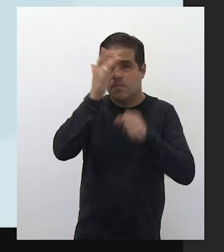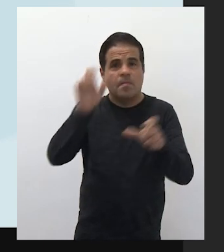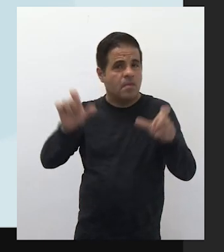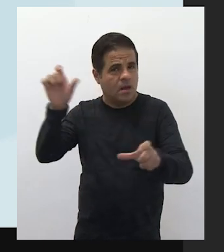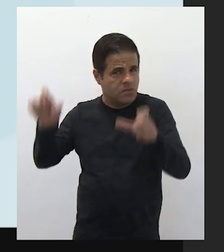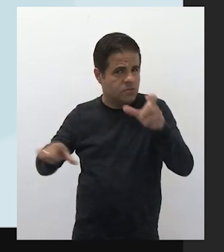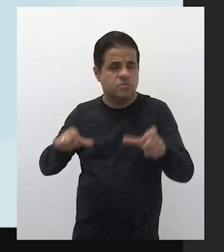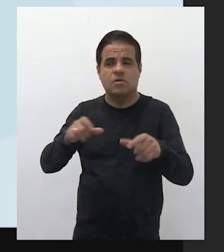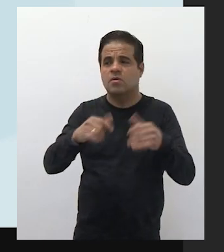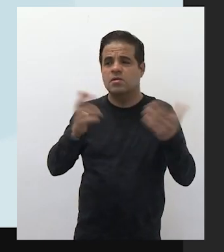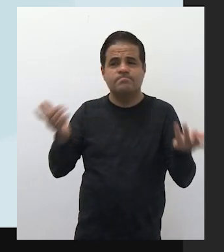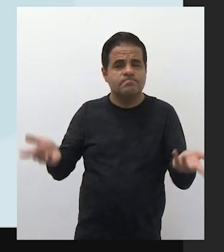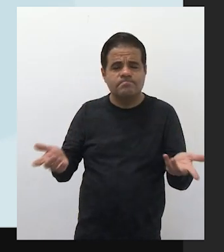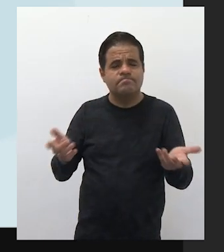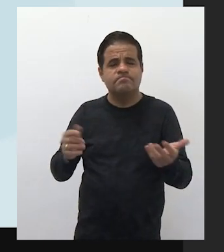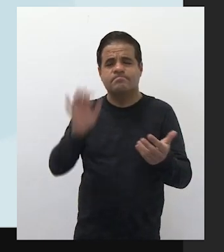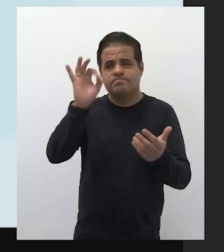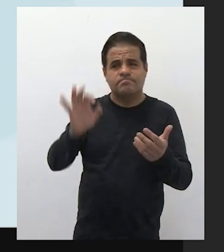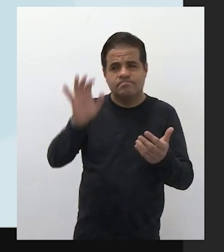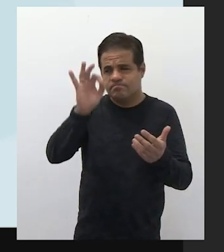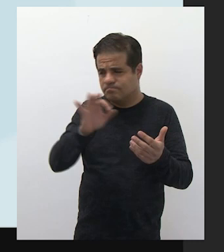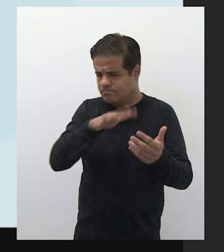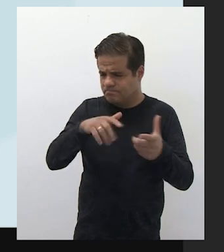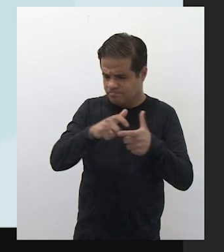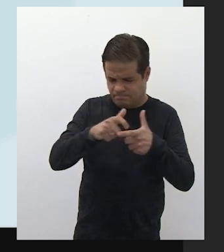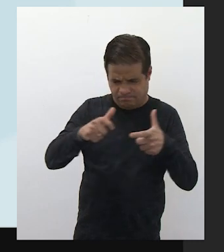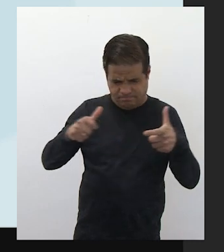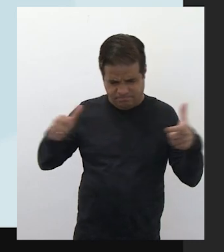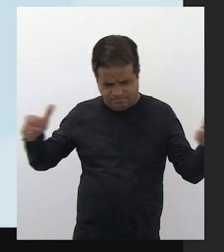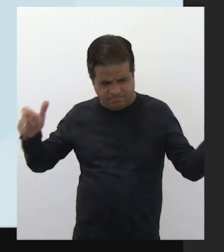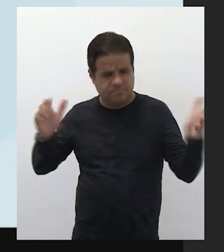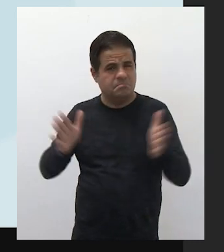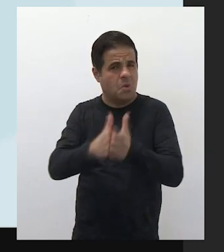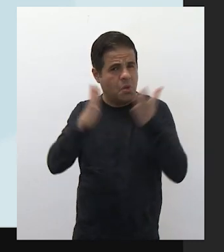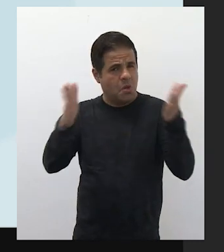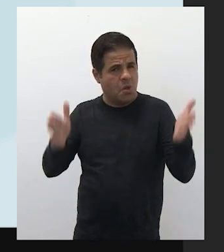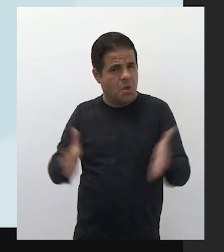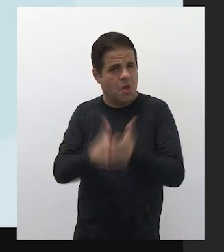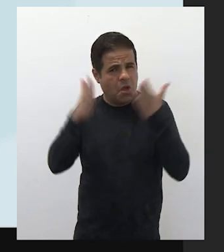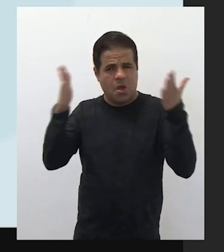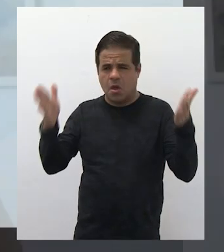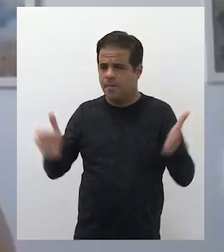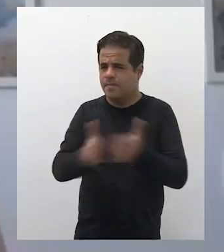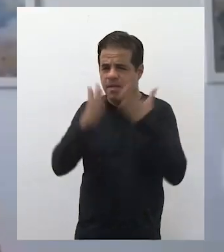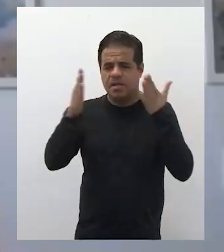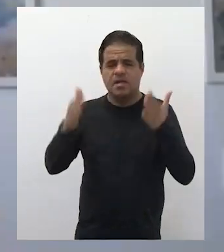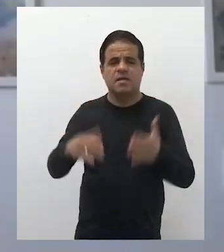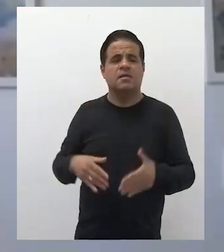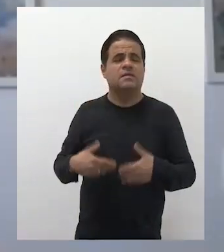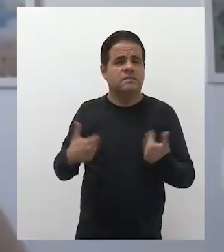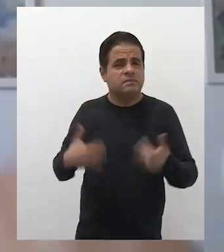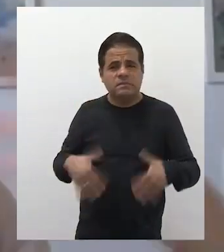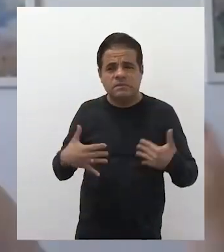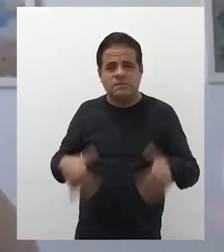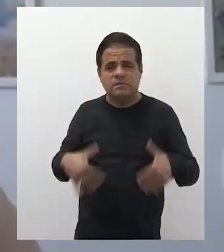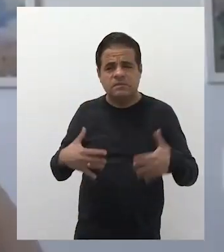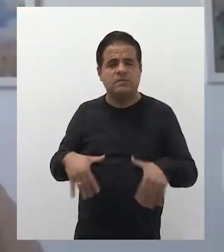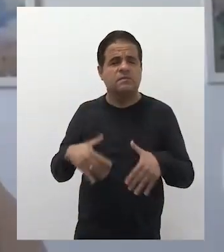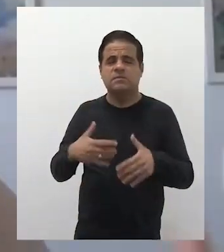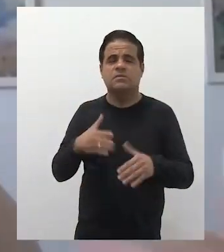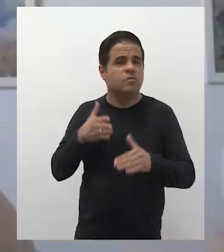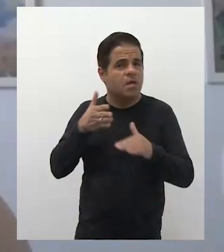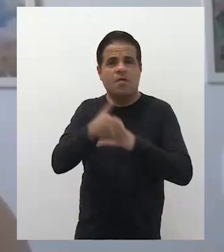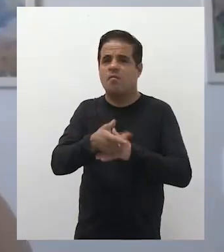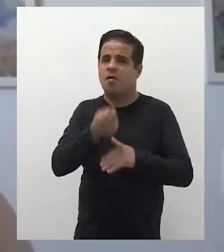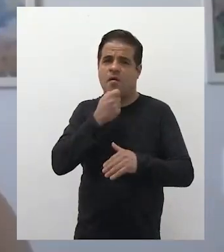pessoas, um percentual enorme de pessoas em situação de pobreza, de miserabilidade, de não